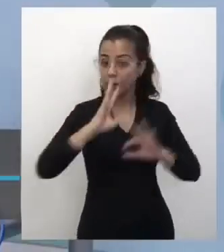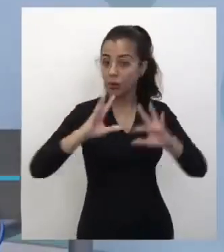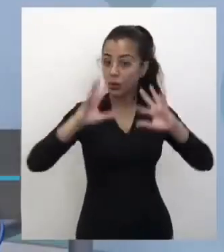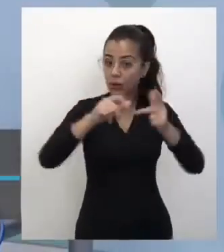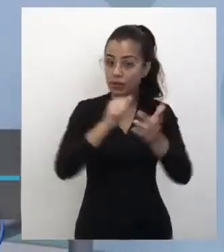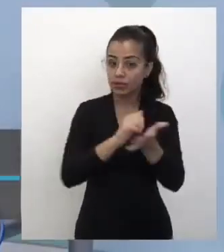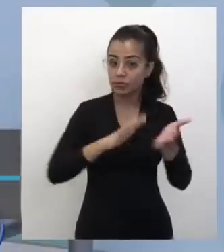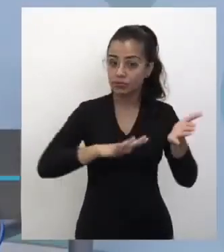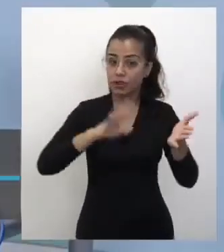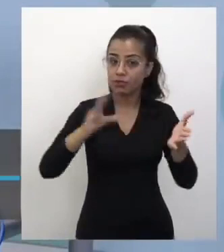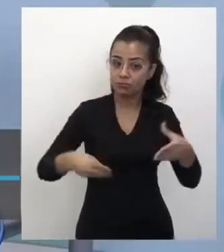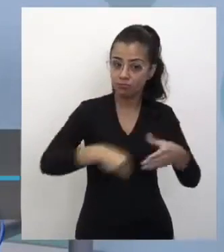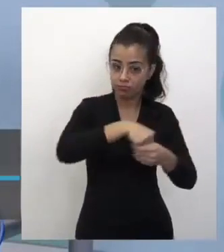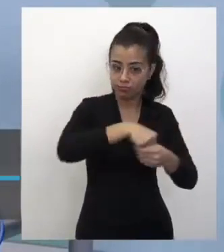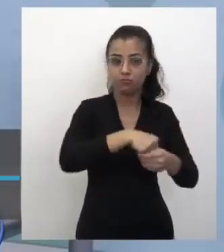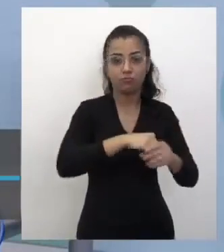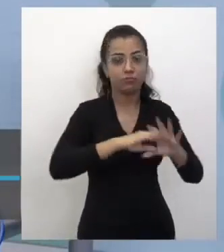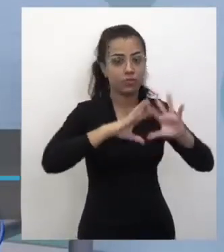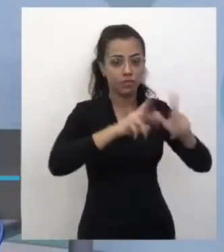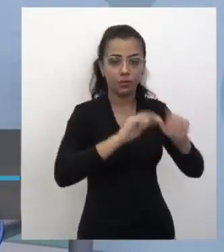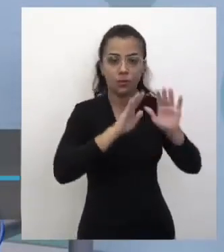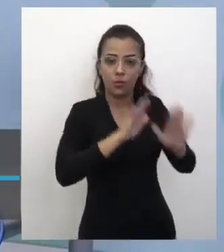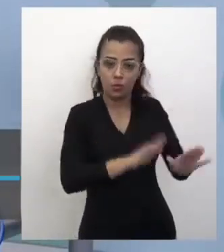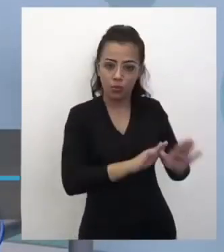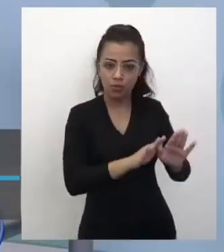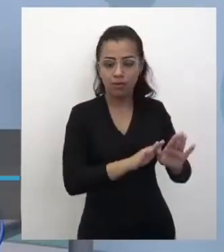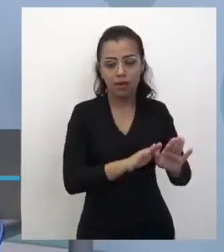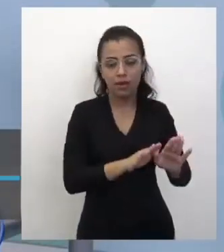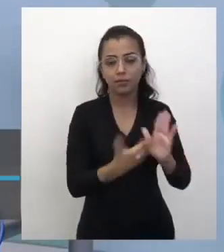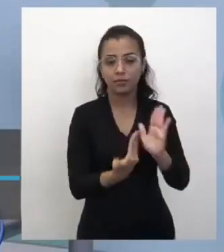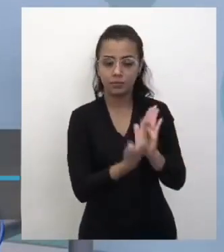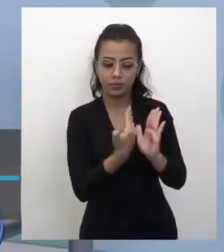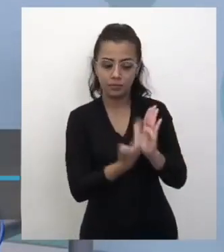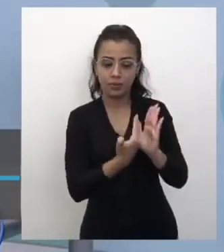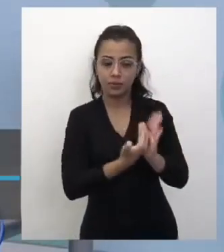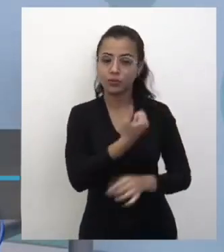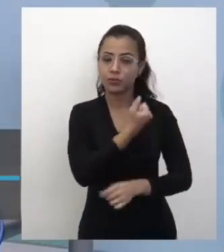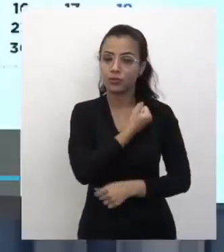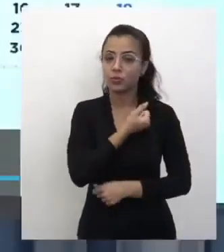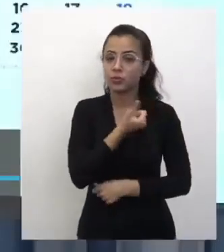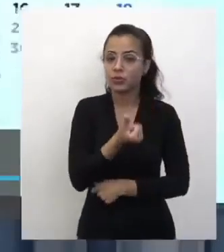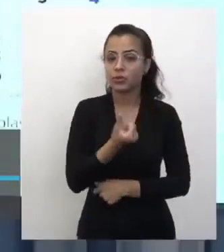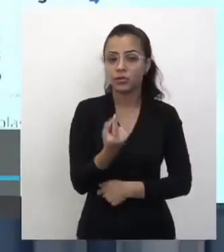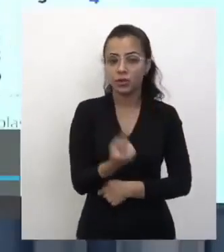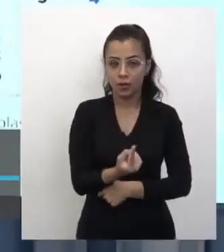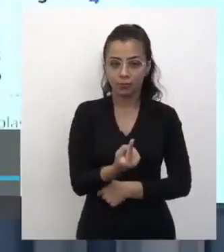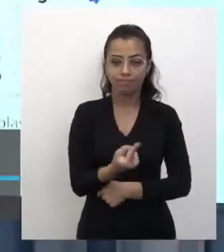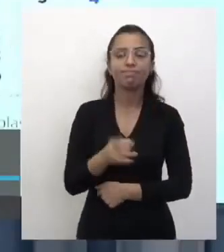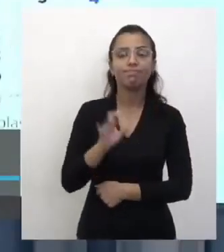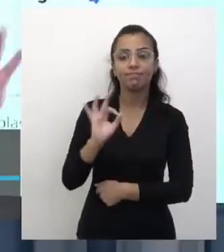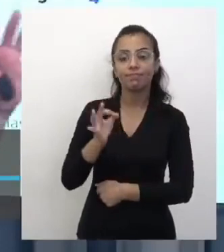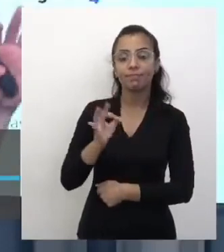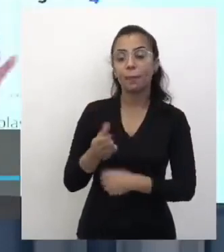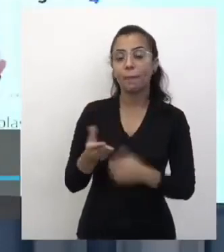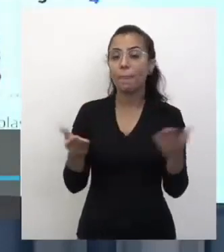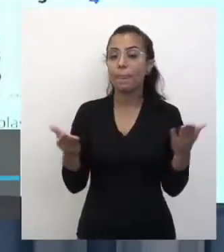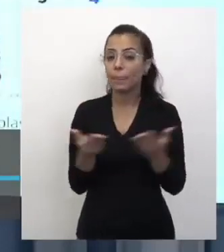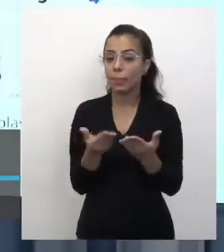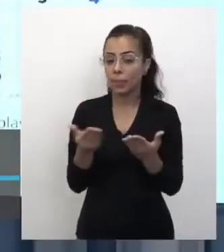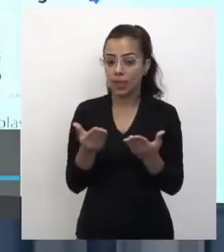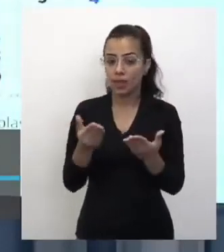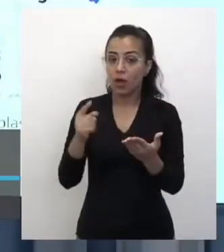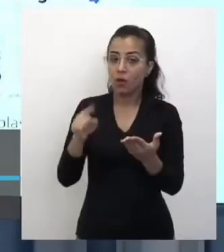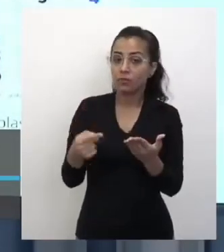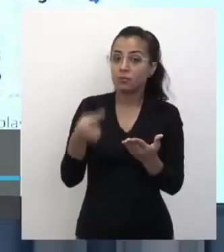Aprender Sempre, tá ok? Isso Volume 1, mesmo. Aí no caso, página 61, tá bom? Isso mesmo. Então, olhando aqui, ó, vamos agora para uma